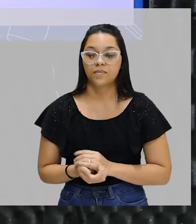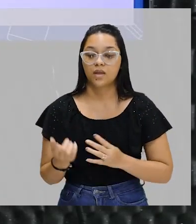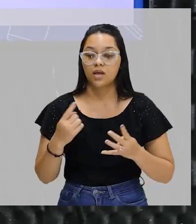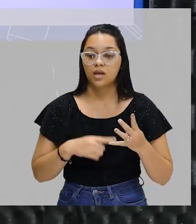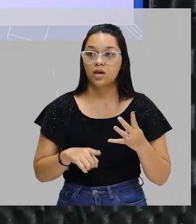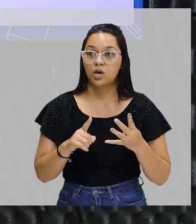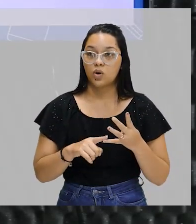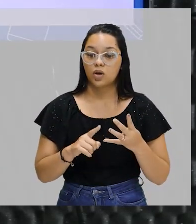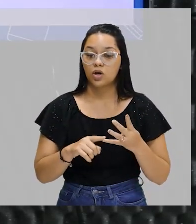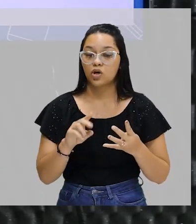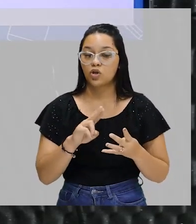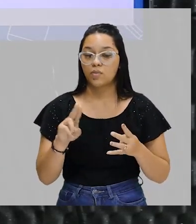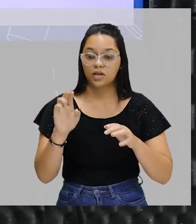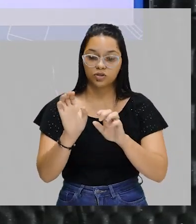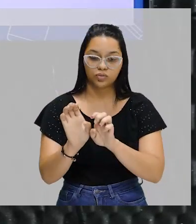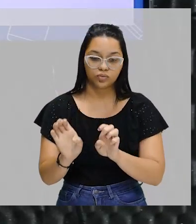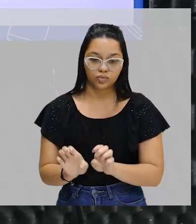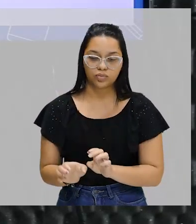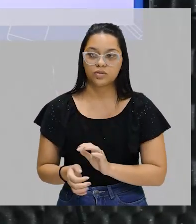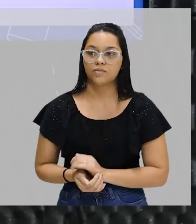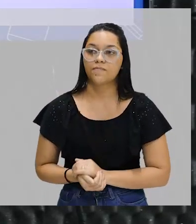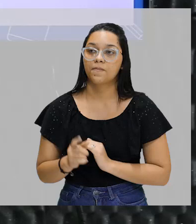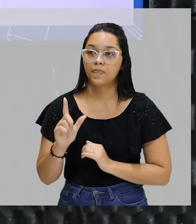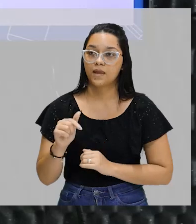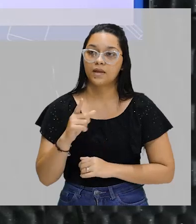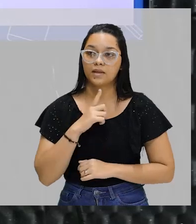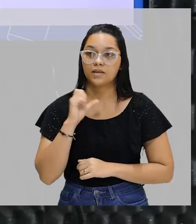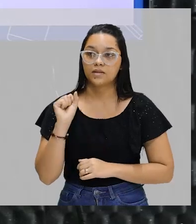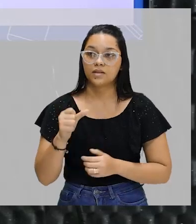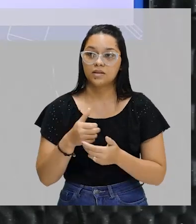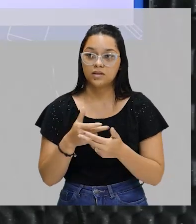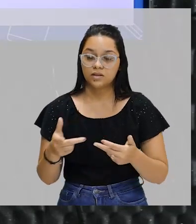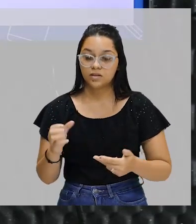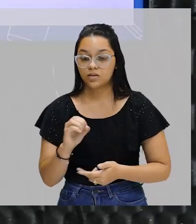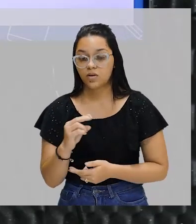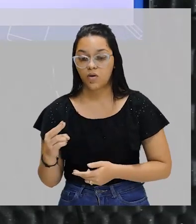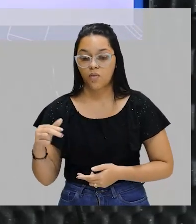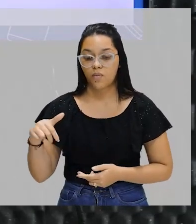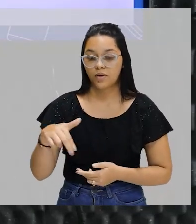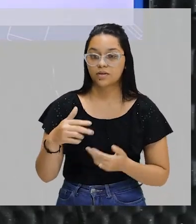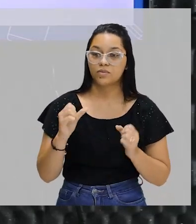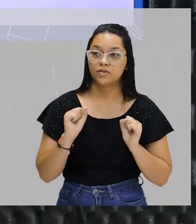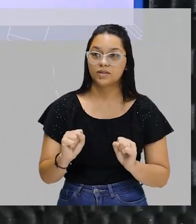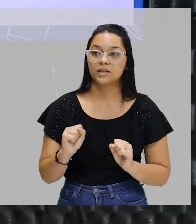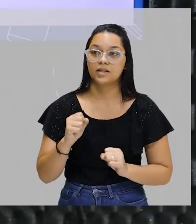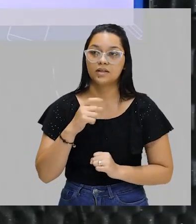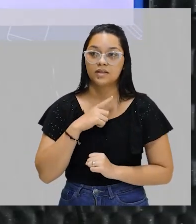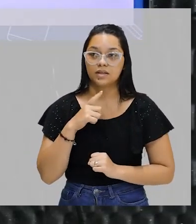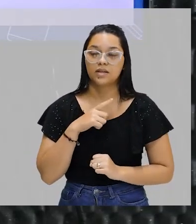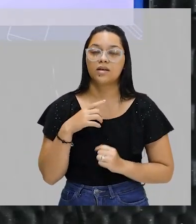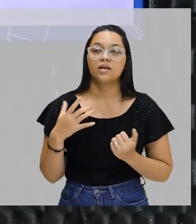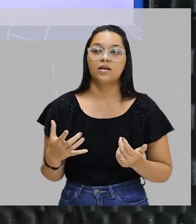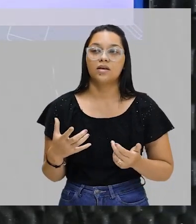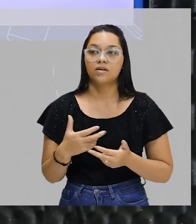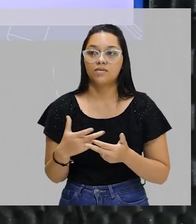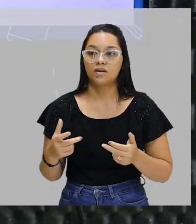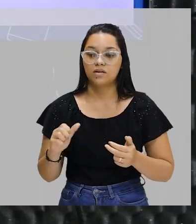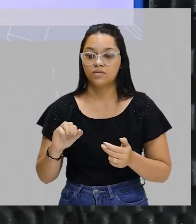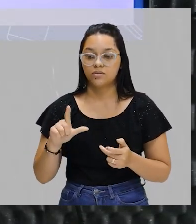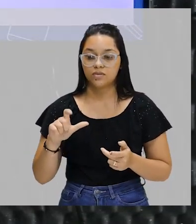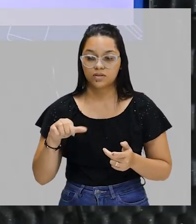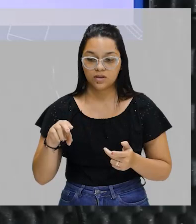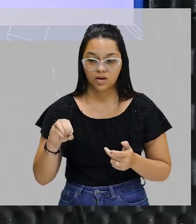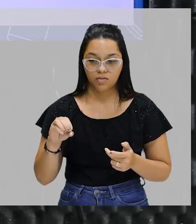por fim, nomear a estrutura. Então, essas são as etapas ou passos para a gente poder nomear os